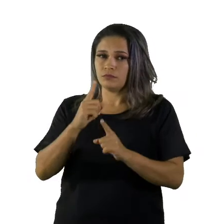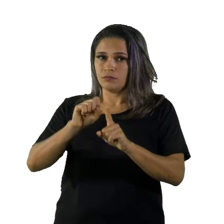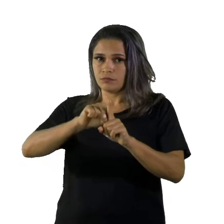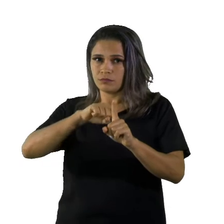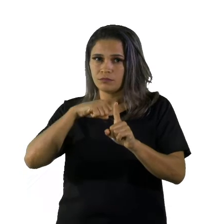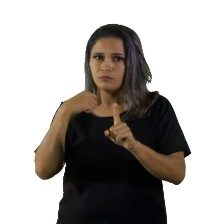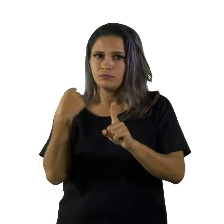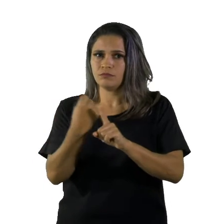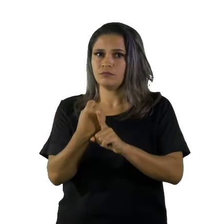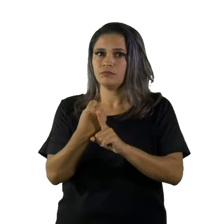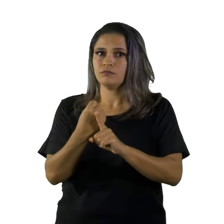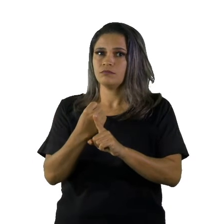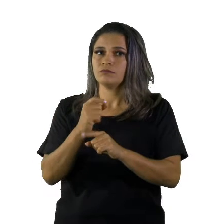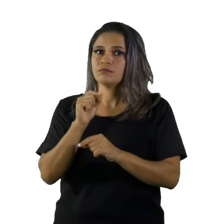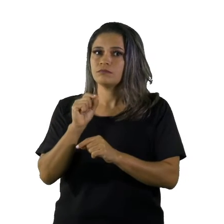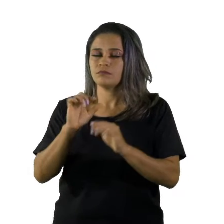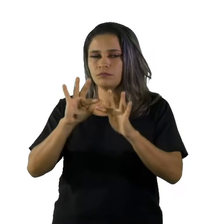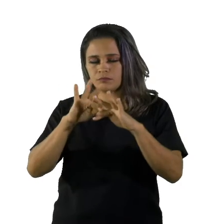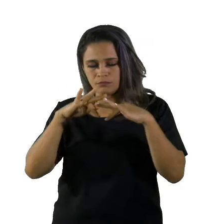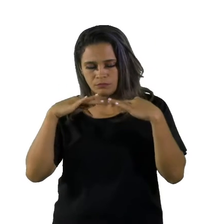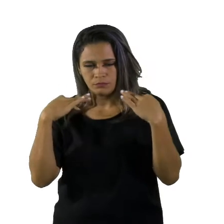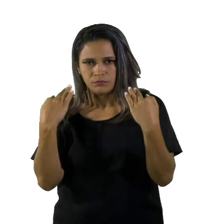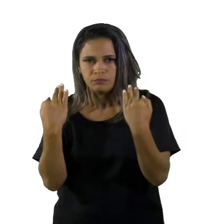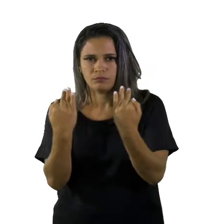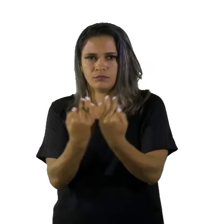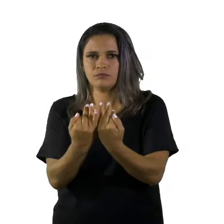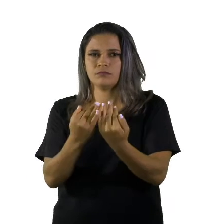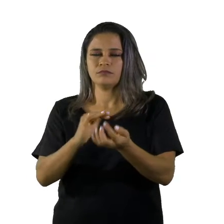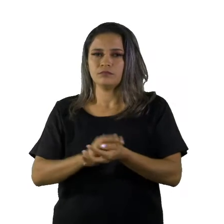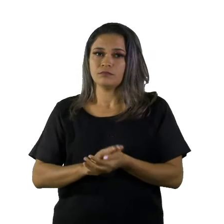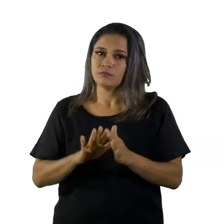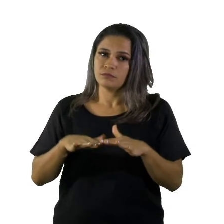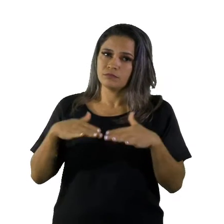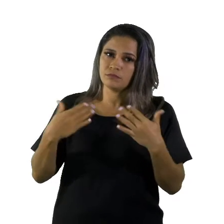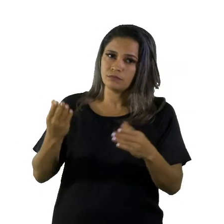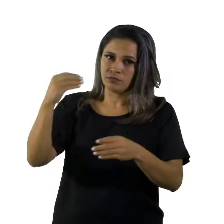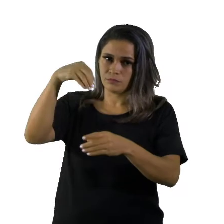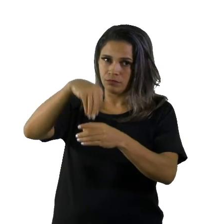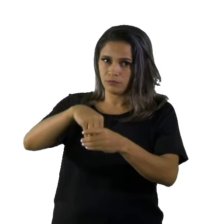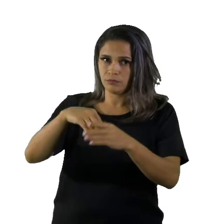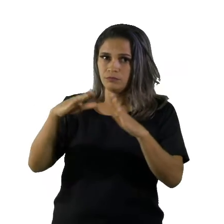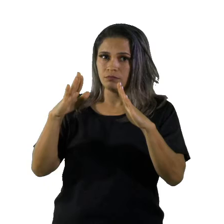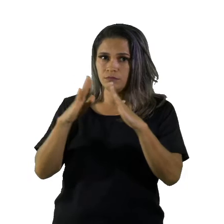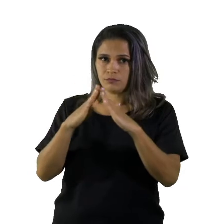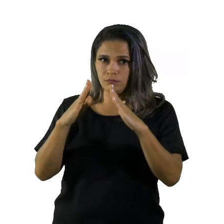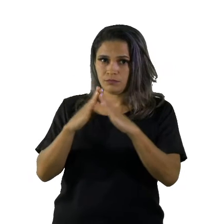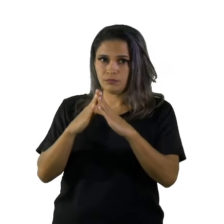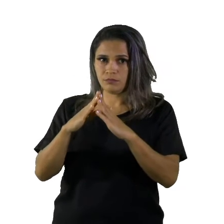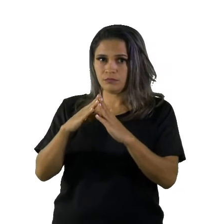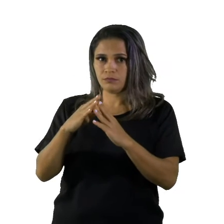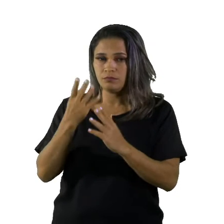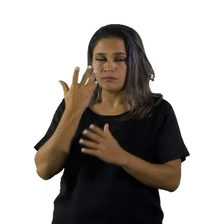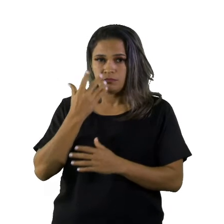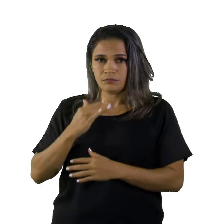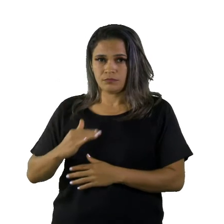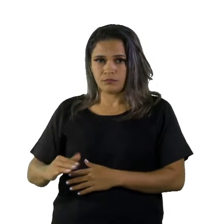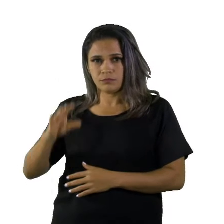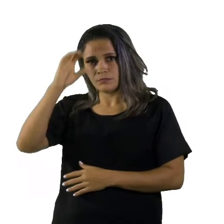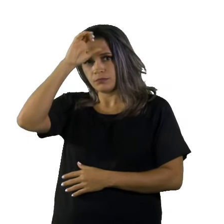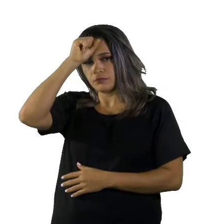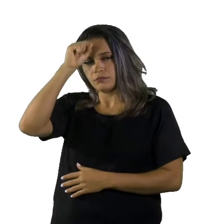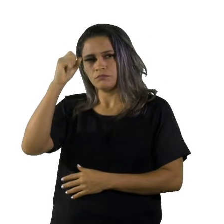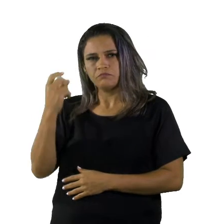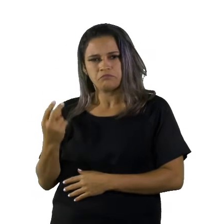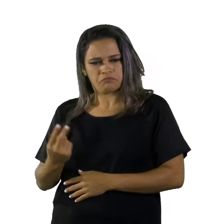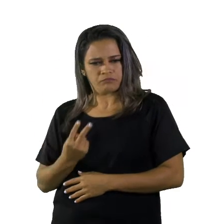criança convive é a família. Então, dentro de casa, a criança aprenderá os seus valores, o certo